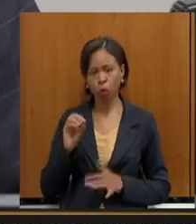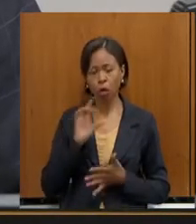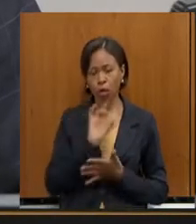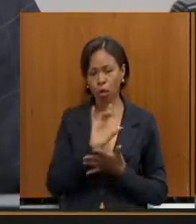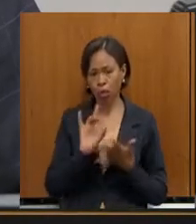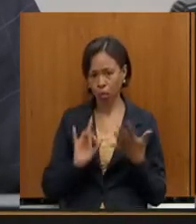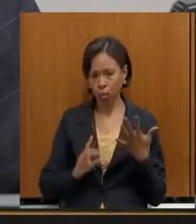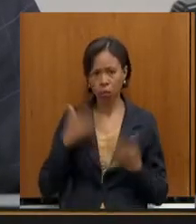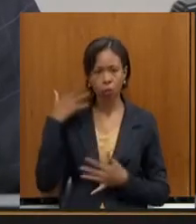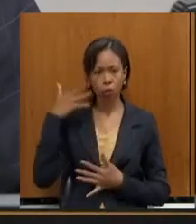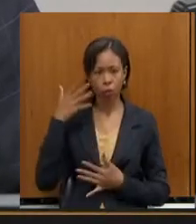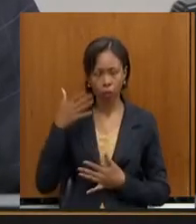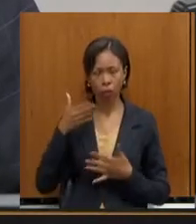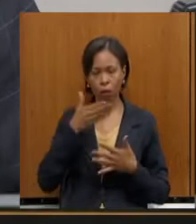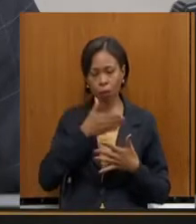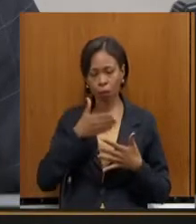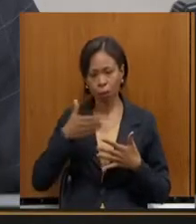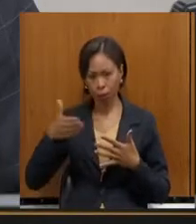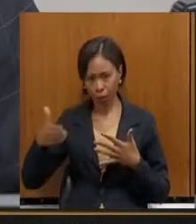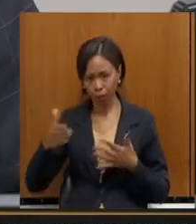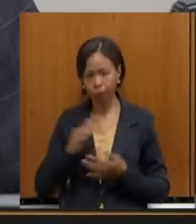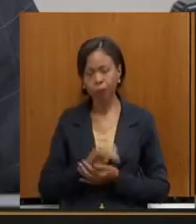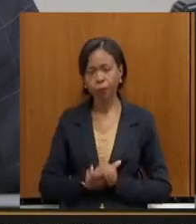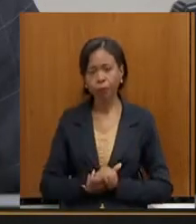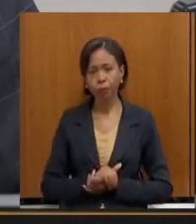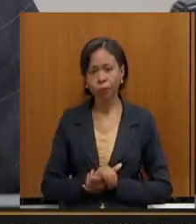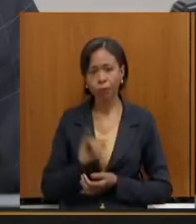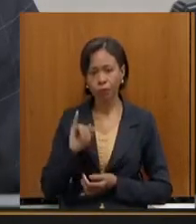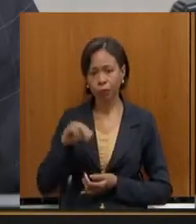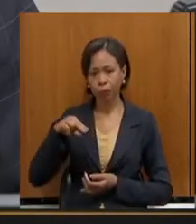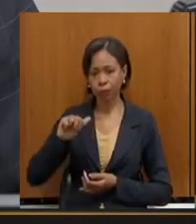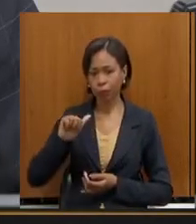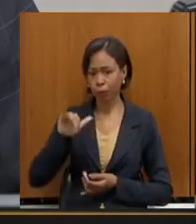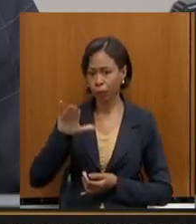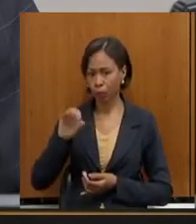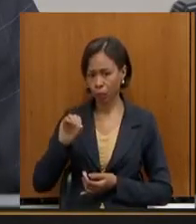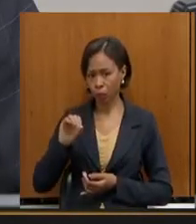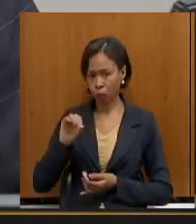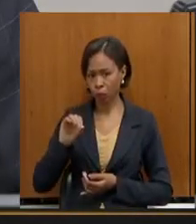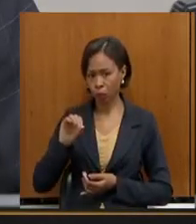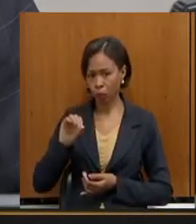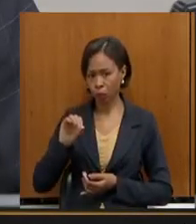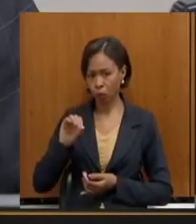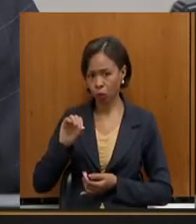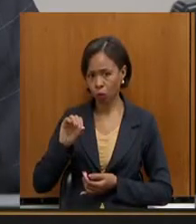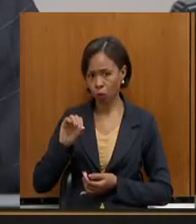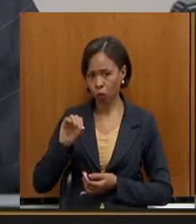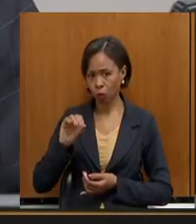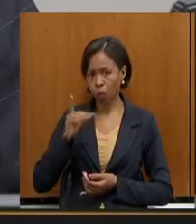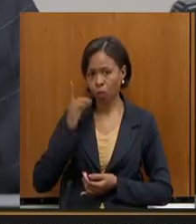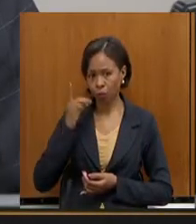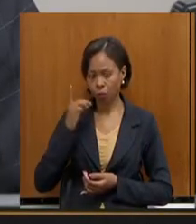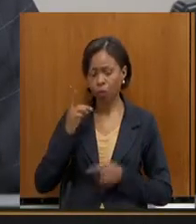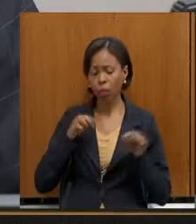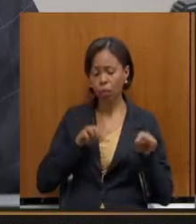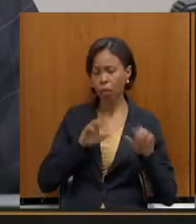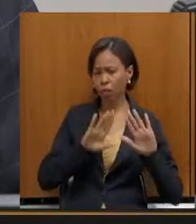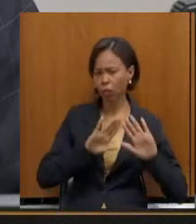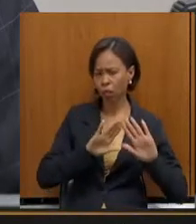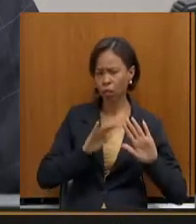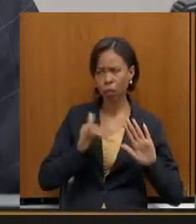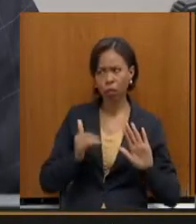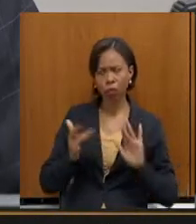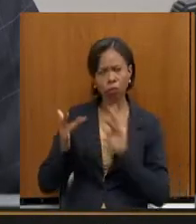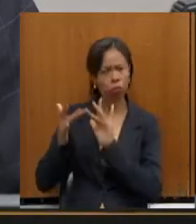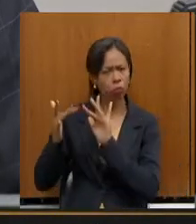Deputado Inácio Franco Solicito que a comissão possa entrar a assembleia posso entrar em contato com o deputado para ver se ele vai querer